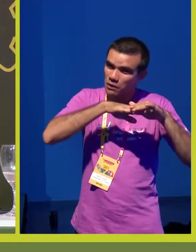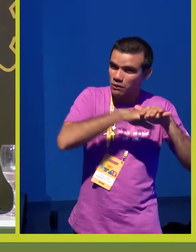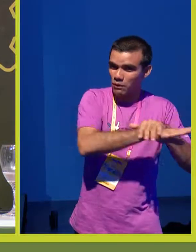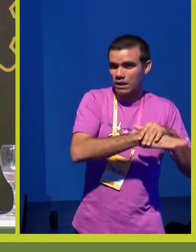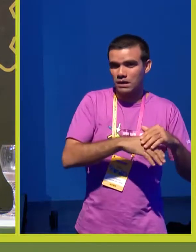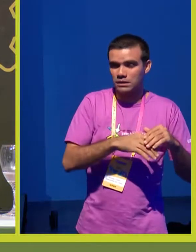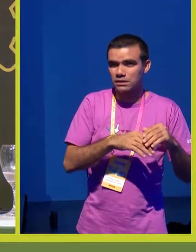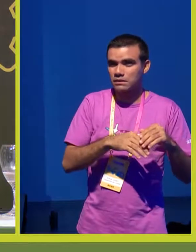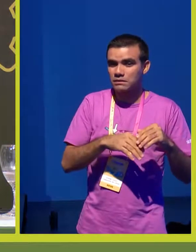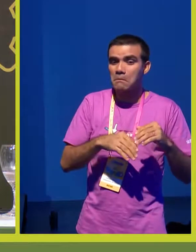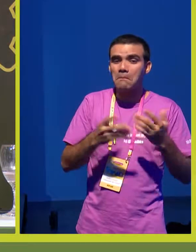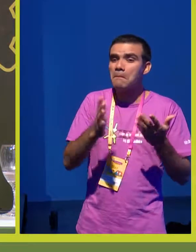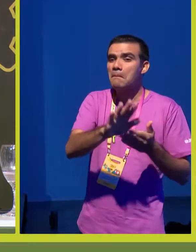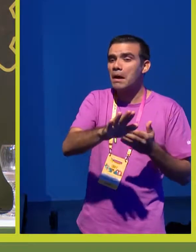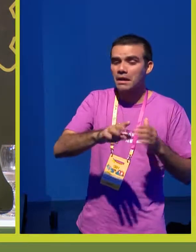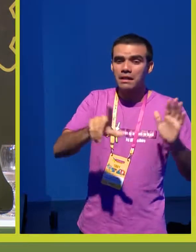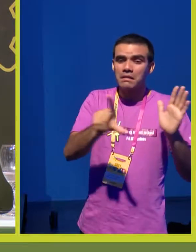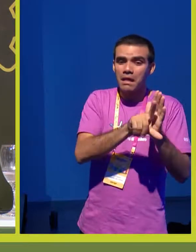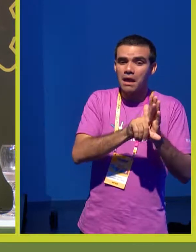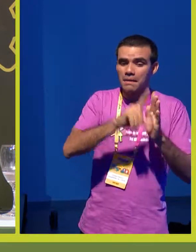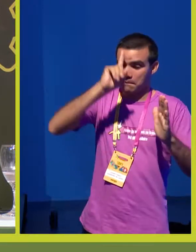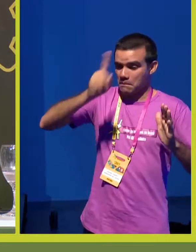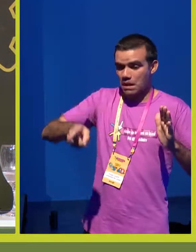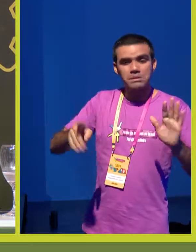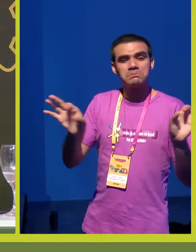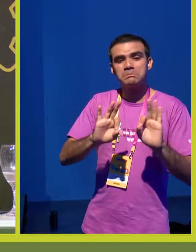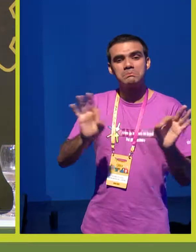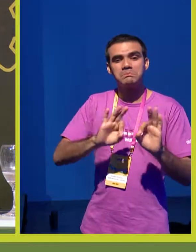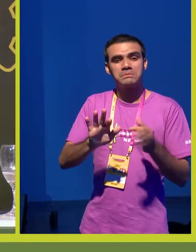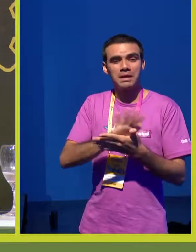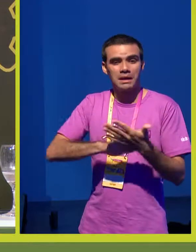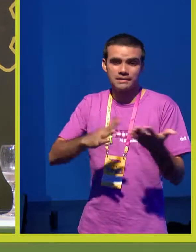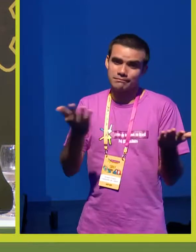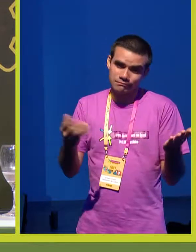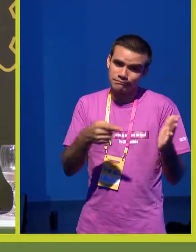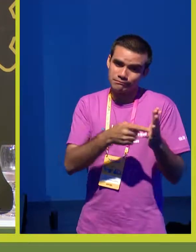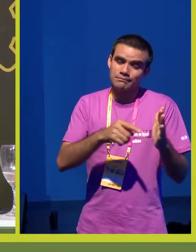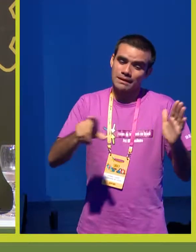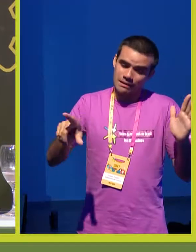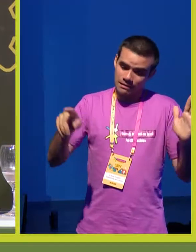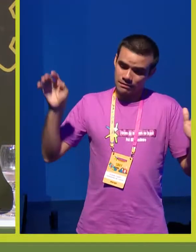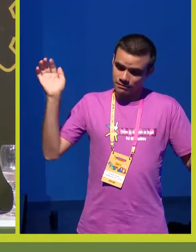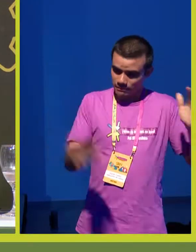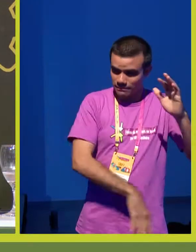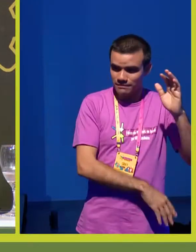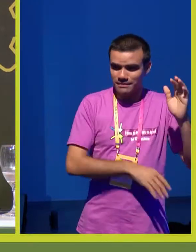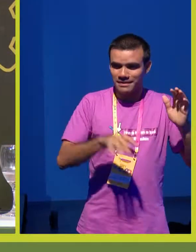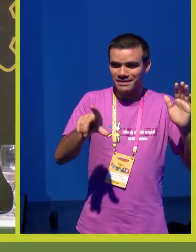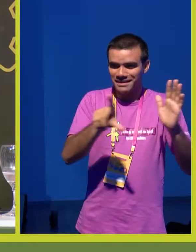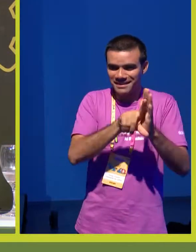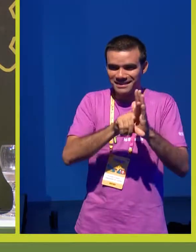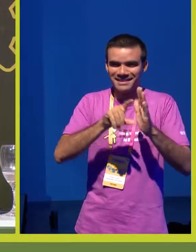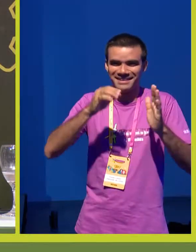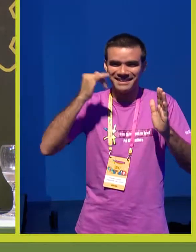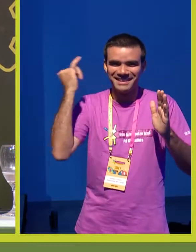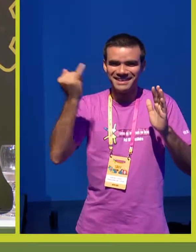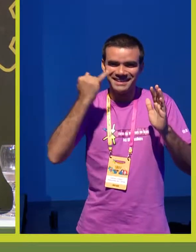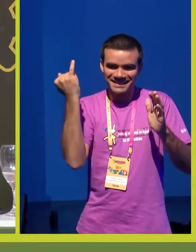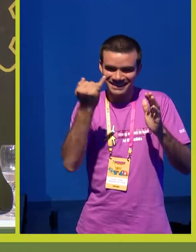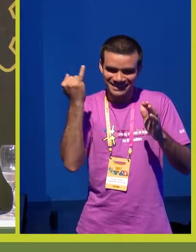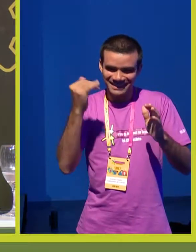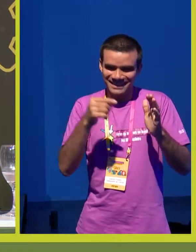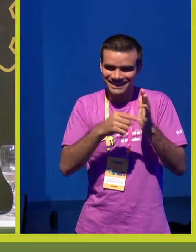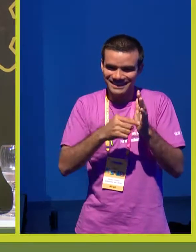sem ordem judicial prévia, que é uma garantia muito importante que a gente tem na nossa legislação. Esse PL, por exemplo, é o PL